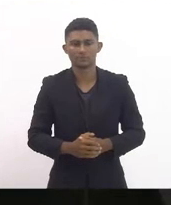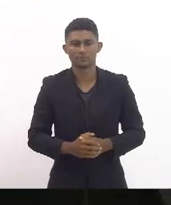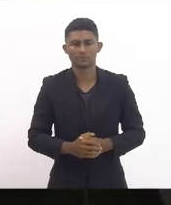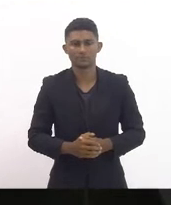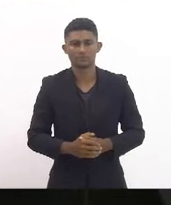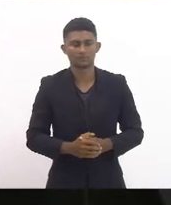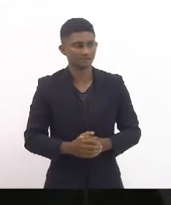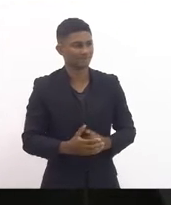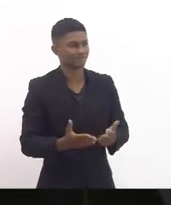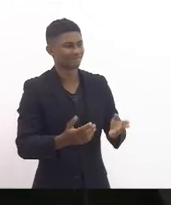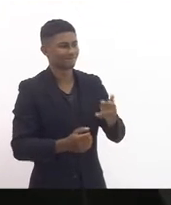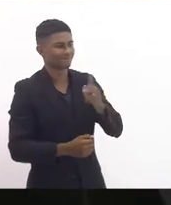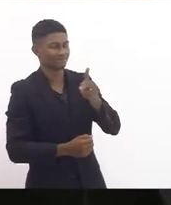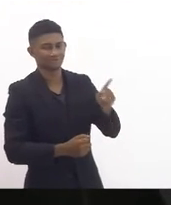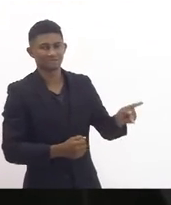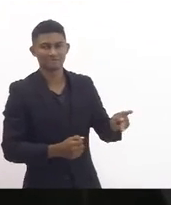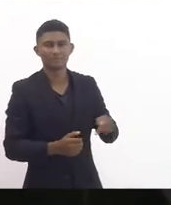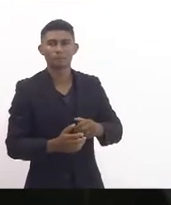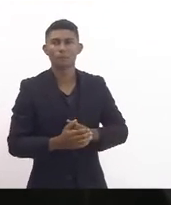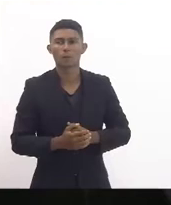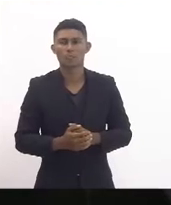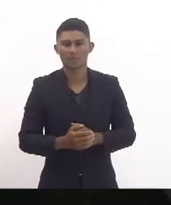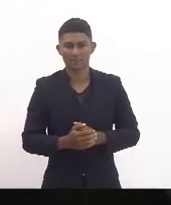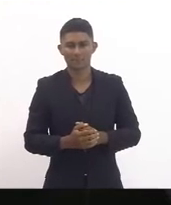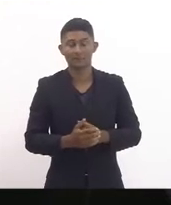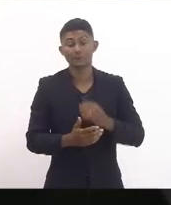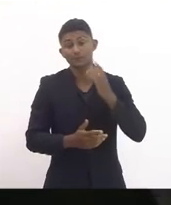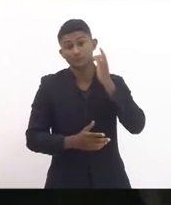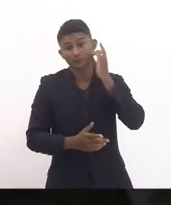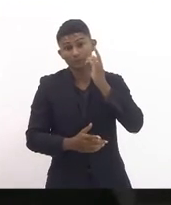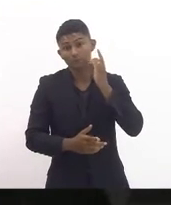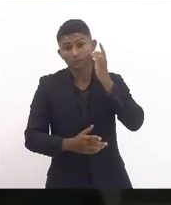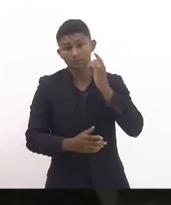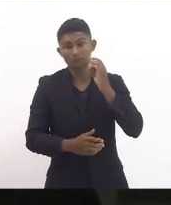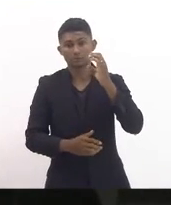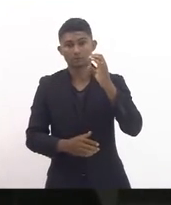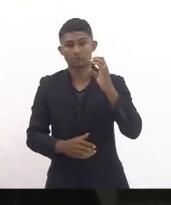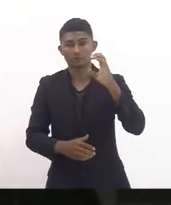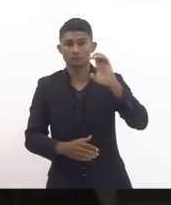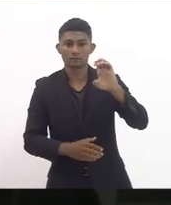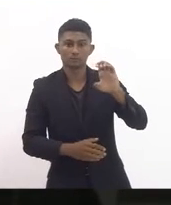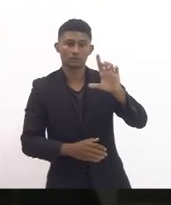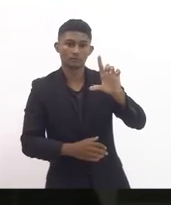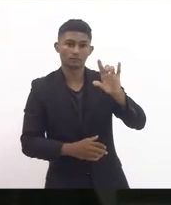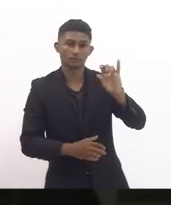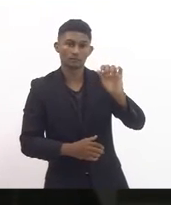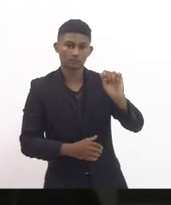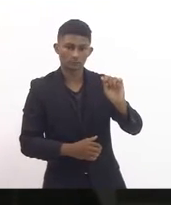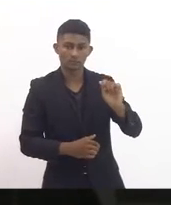a senhora Presidente deputada Célia Jordão